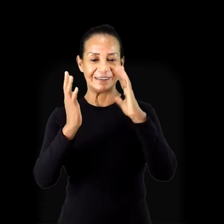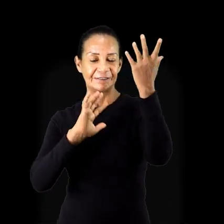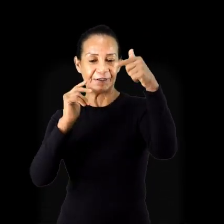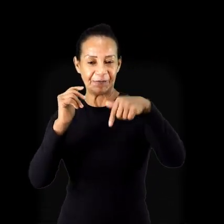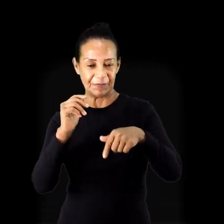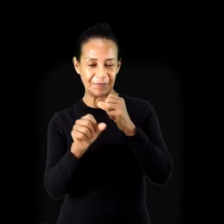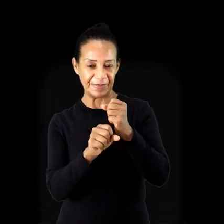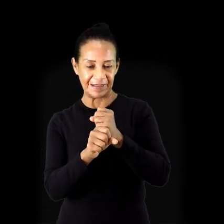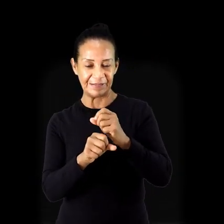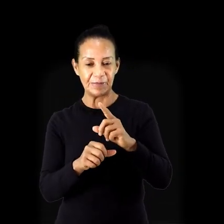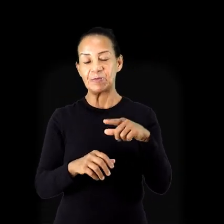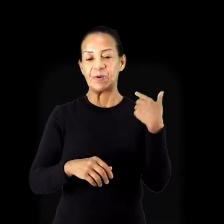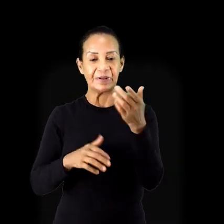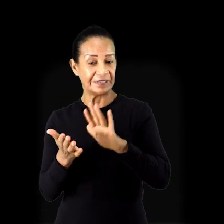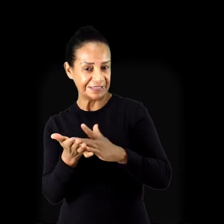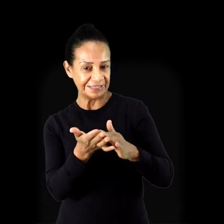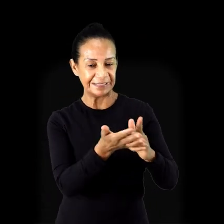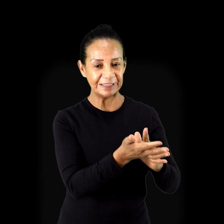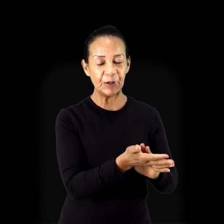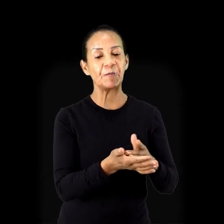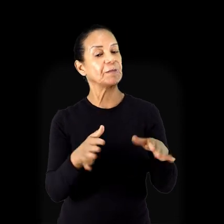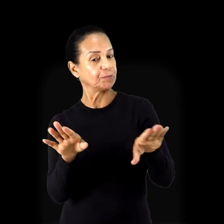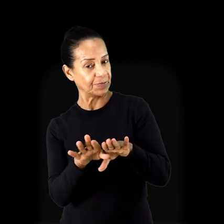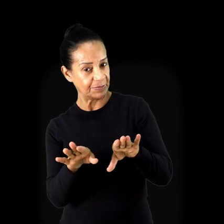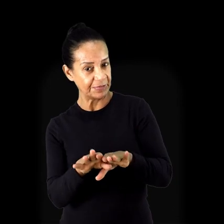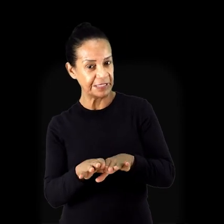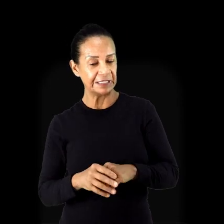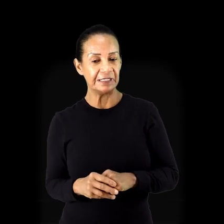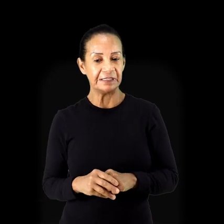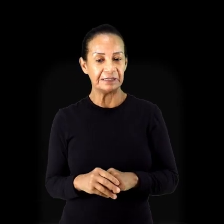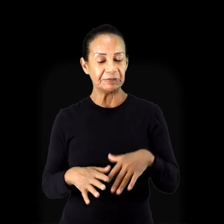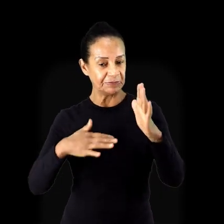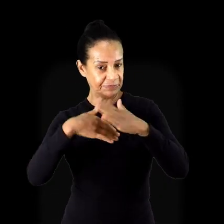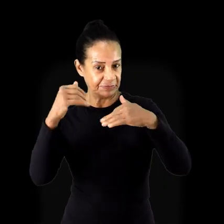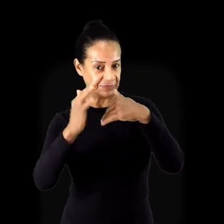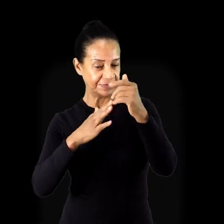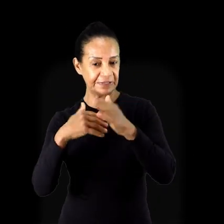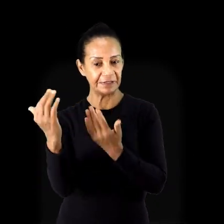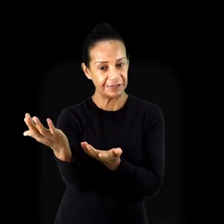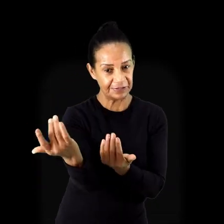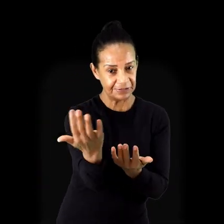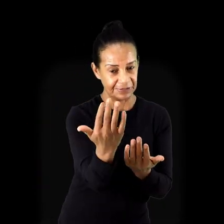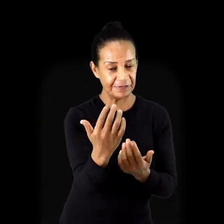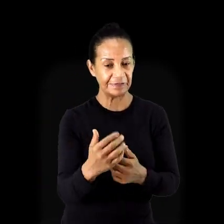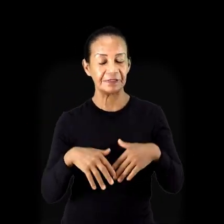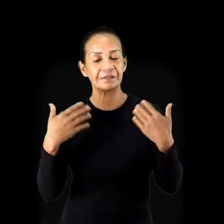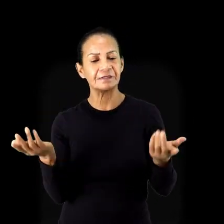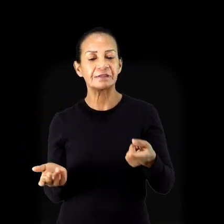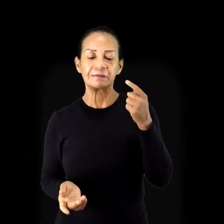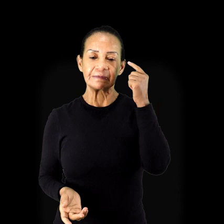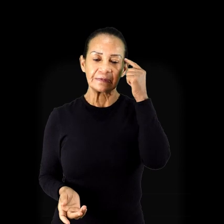nós somos uma roda de samba também. Na verdade, a intenção é sempre profissionalizar as outras meninas, né? Quando a gente trabalha